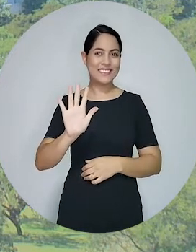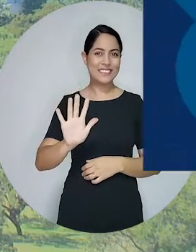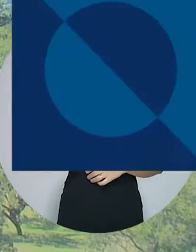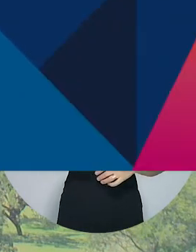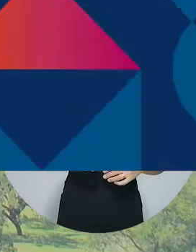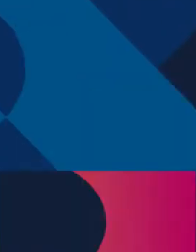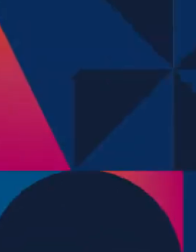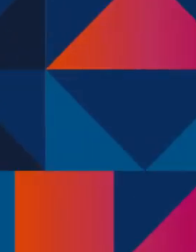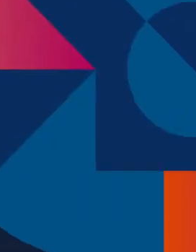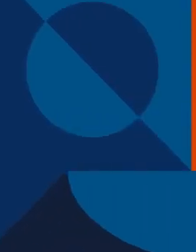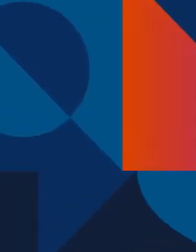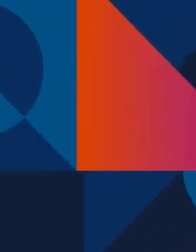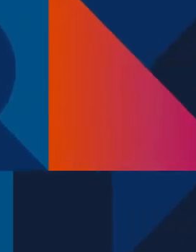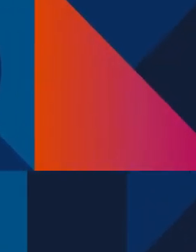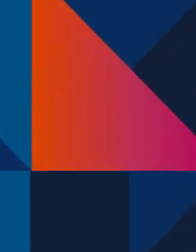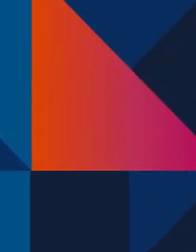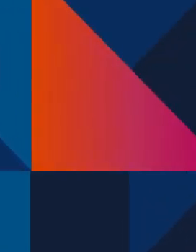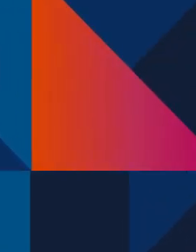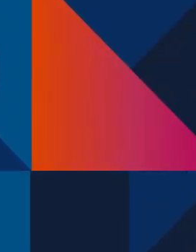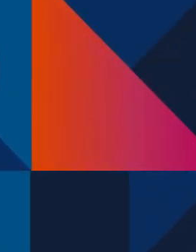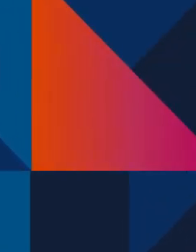daí!